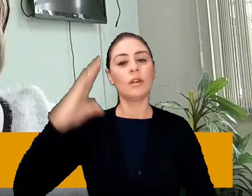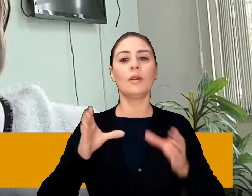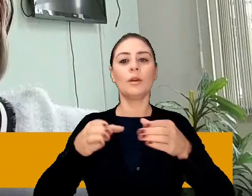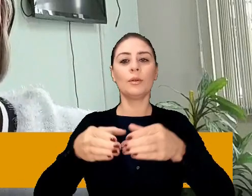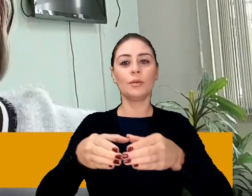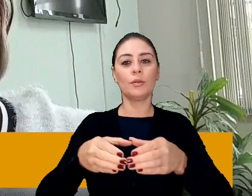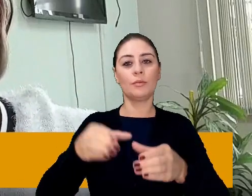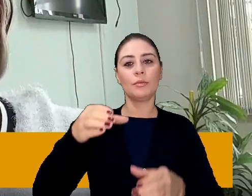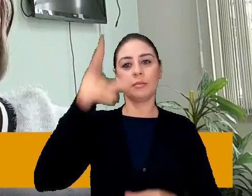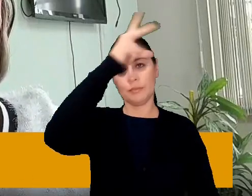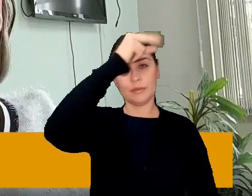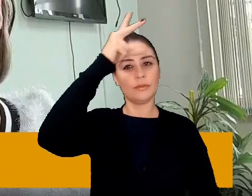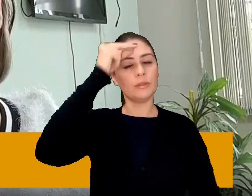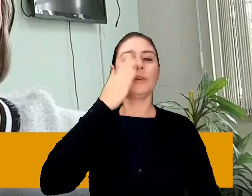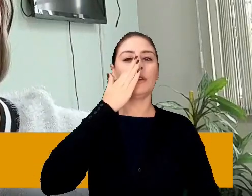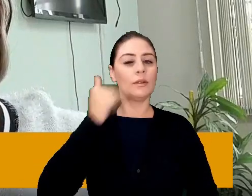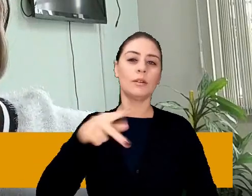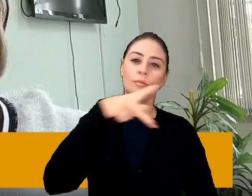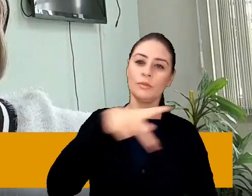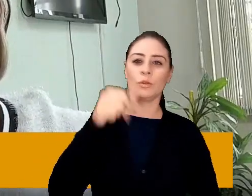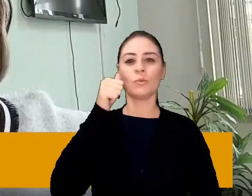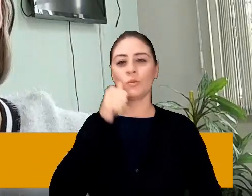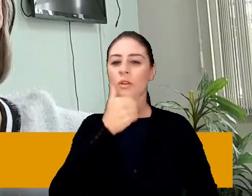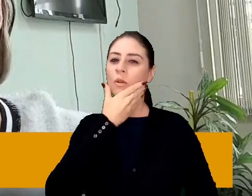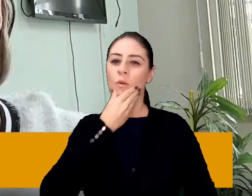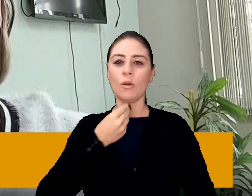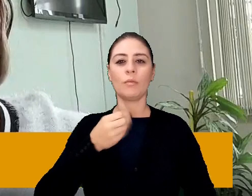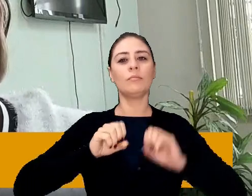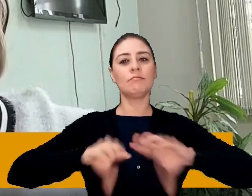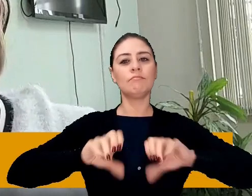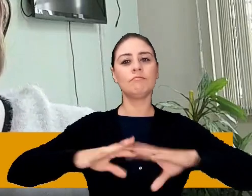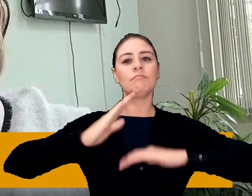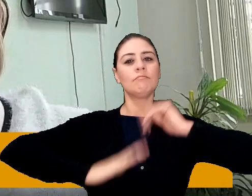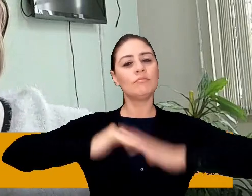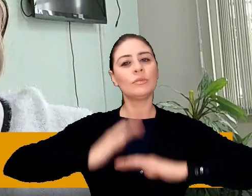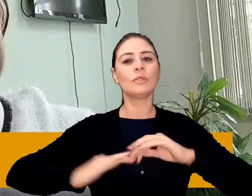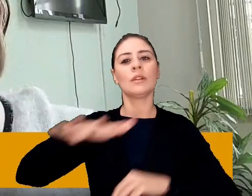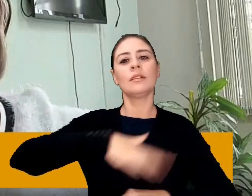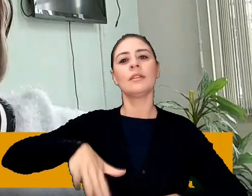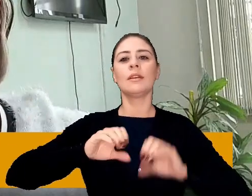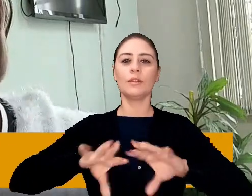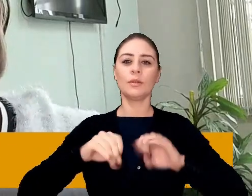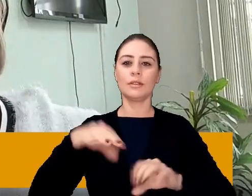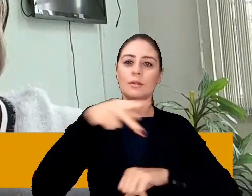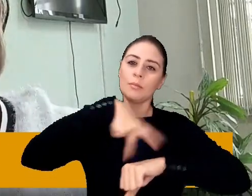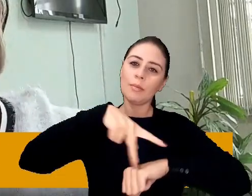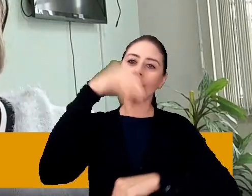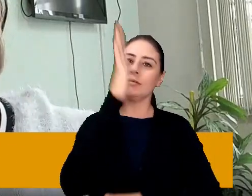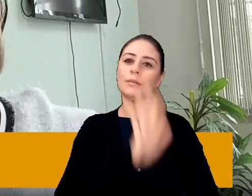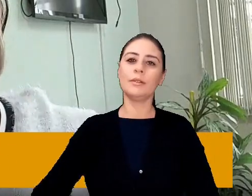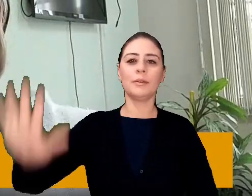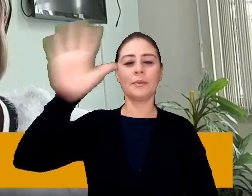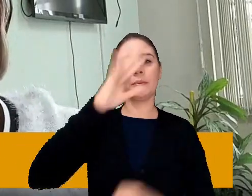Olá, Rede Municipal de Ensino de Araucária, professores, professoras, educadores, profissionais da educação no nosso país que nos